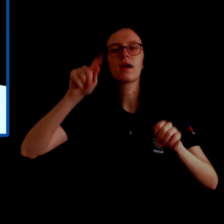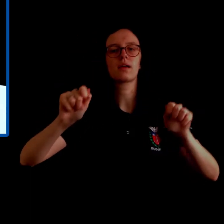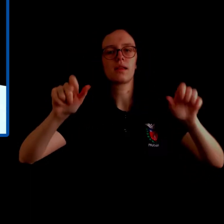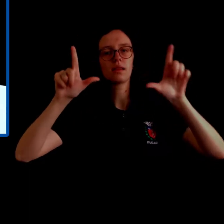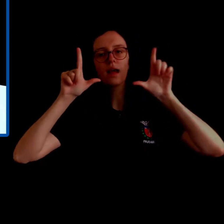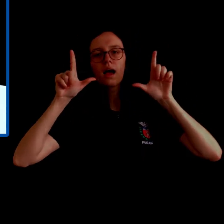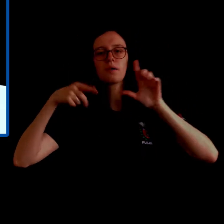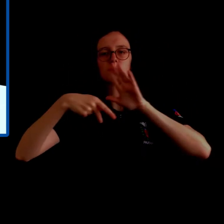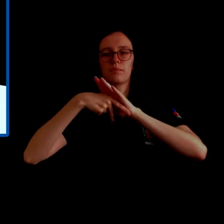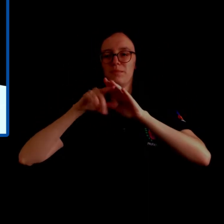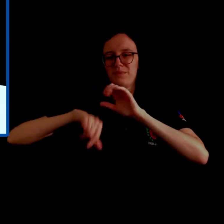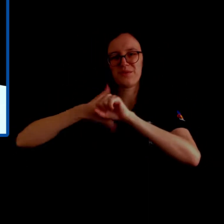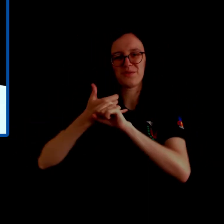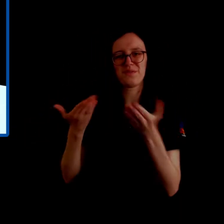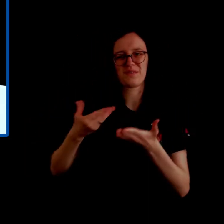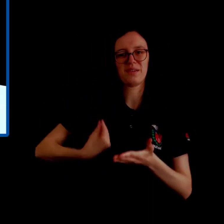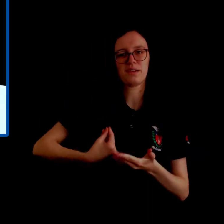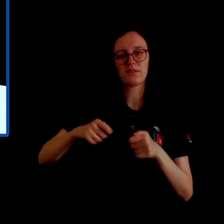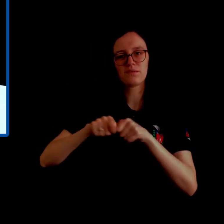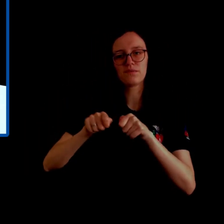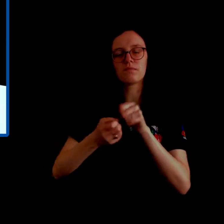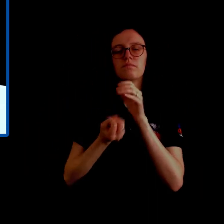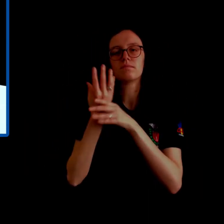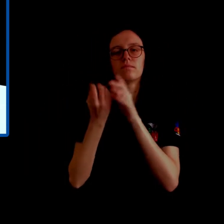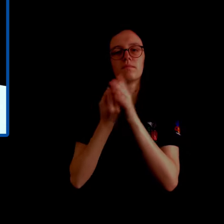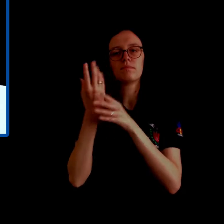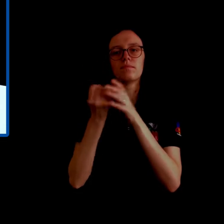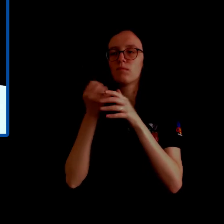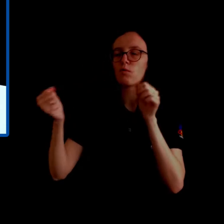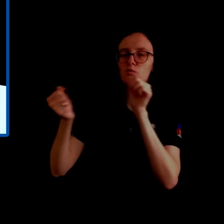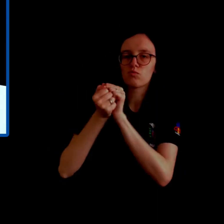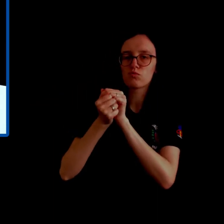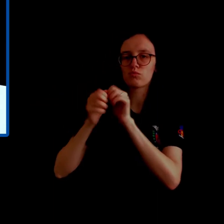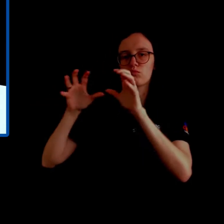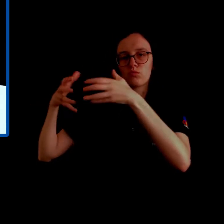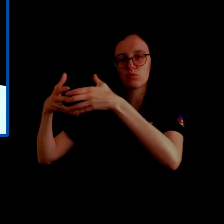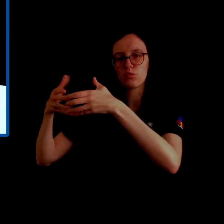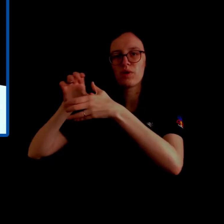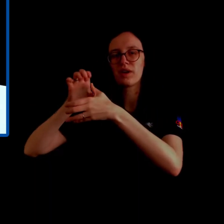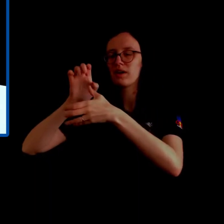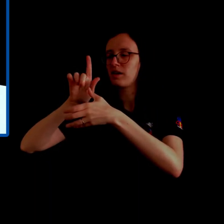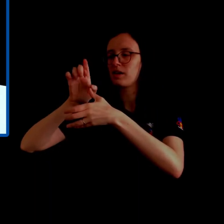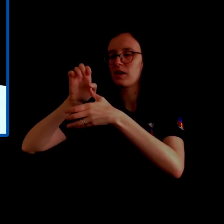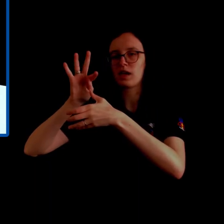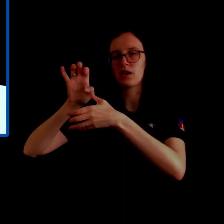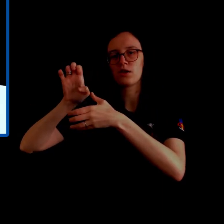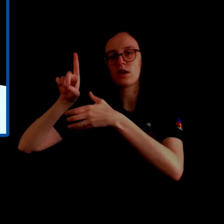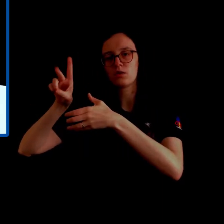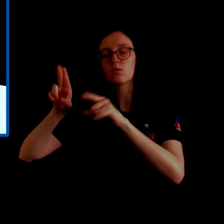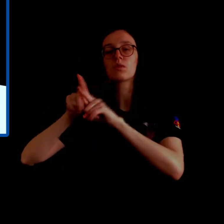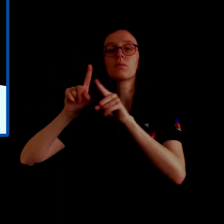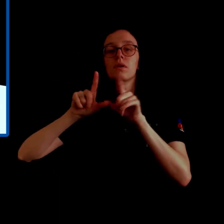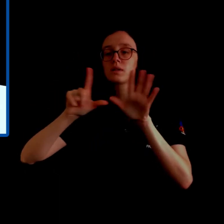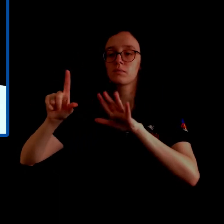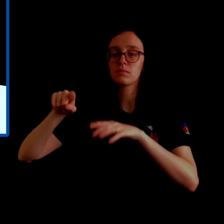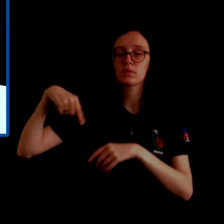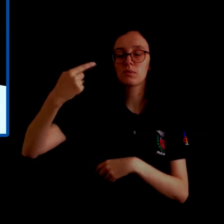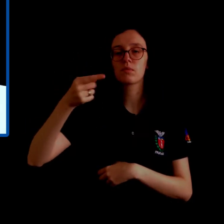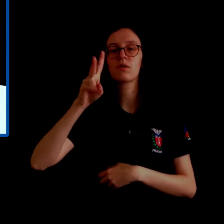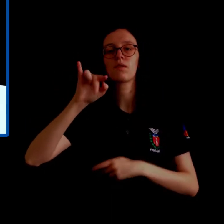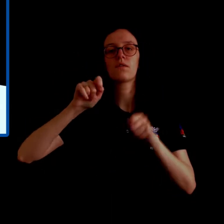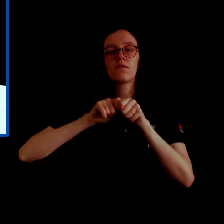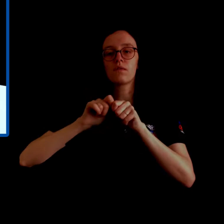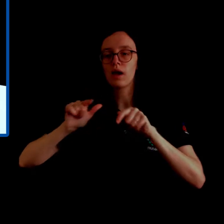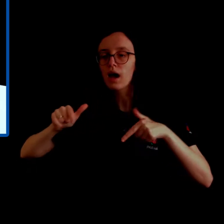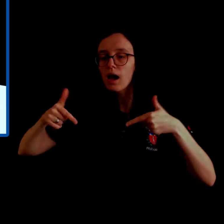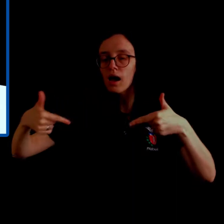de webinars que nós estamos criando, tanto com a GetEdu, como a partir de semana que vem nós vamos ter algumas ações